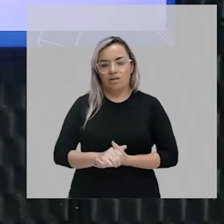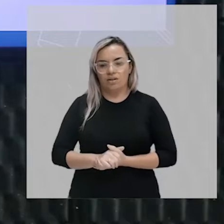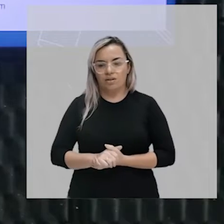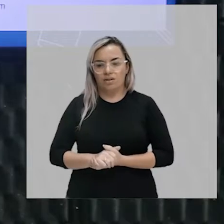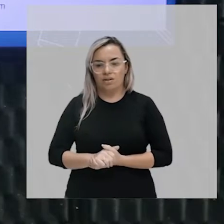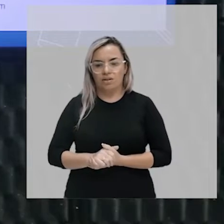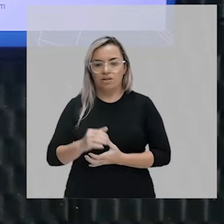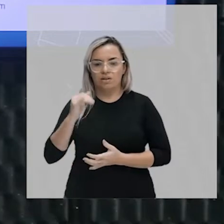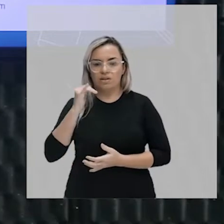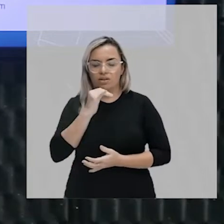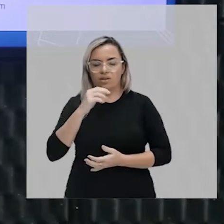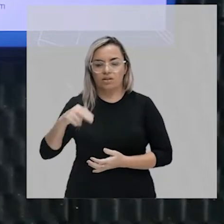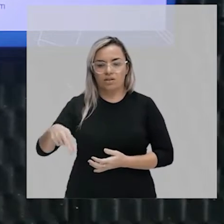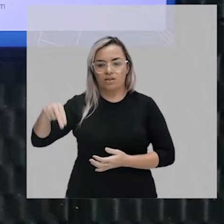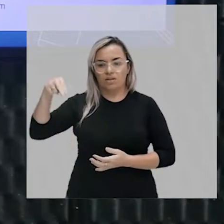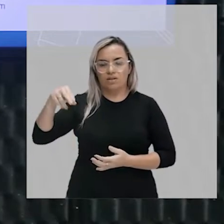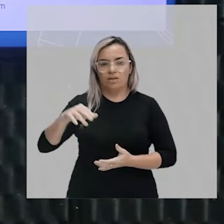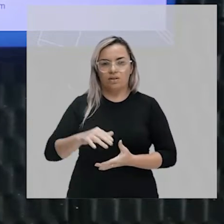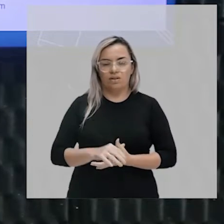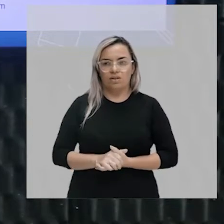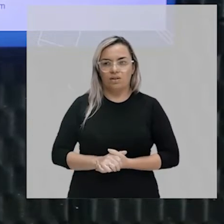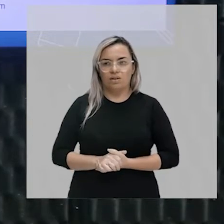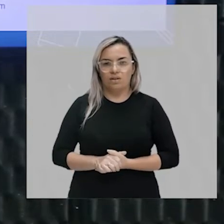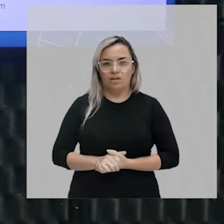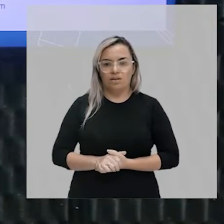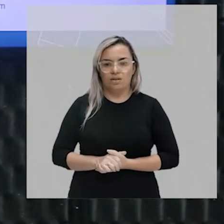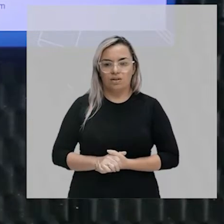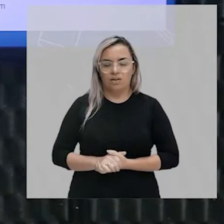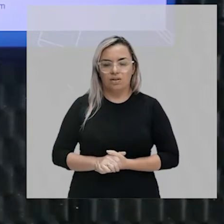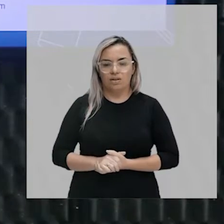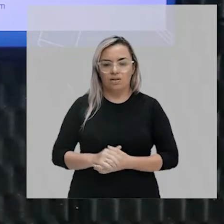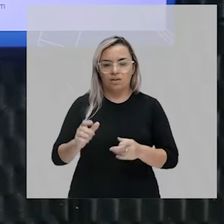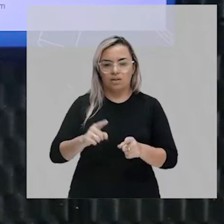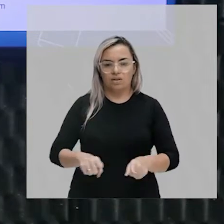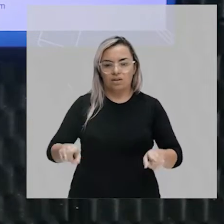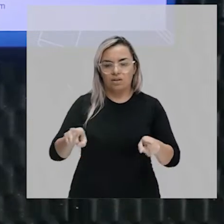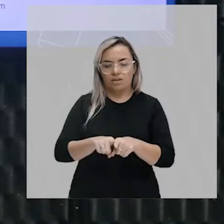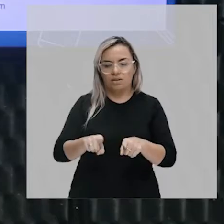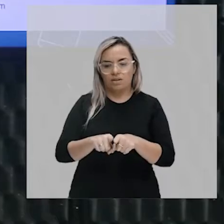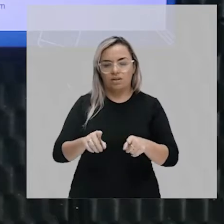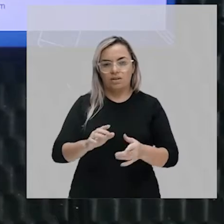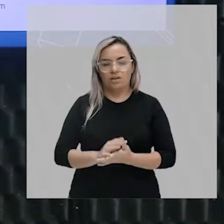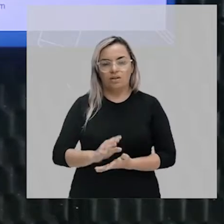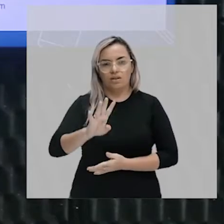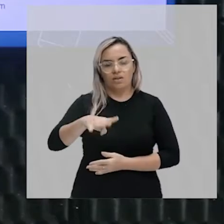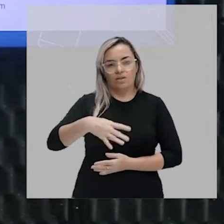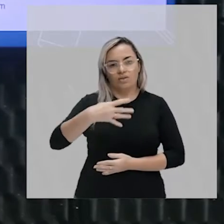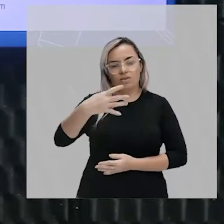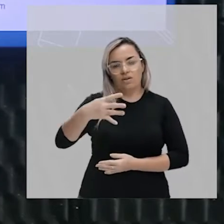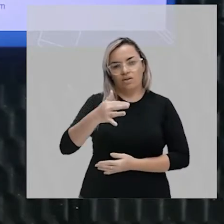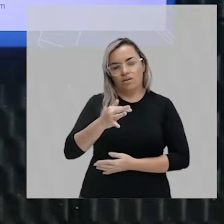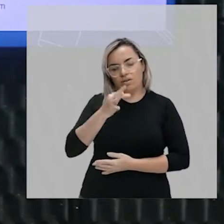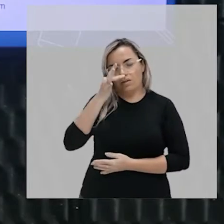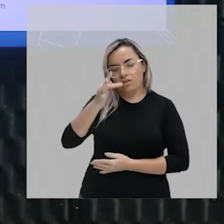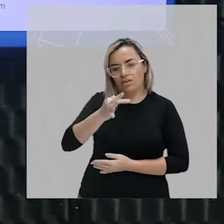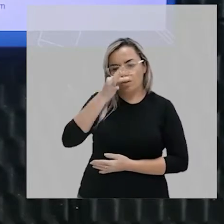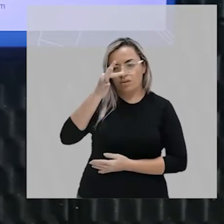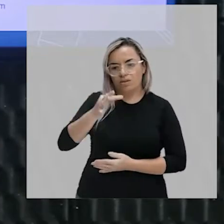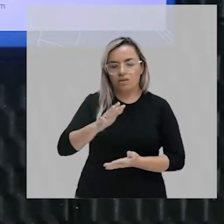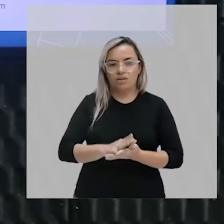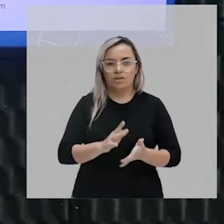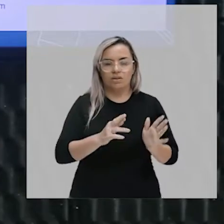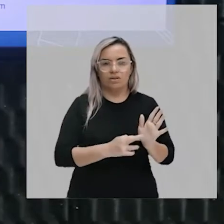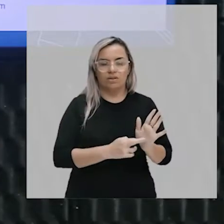é um dos símbolos mais conhecidos do Reino Unido tá aqui tem também quatro flores que são também